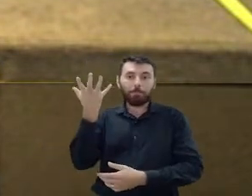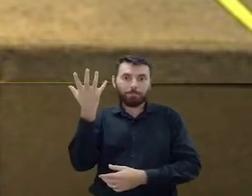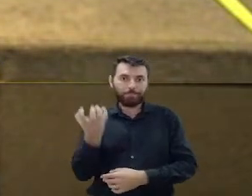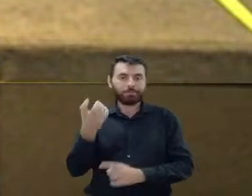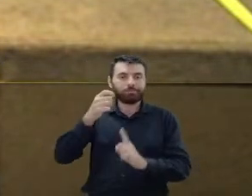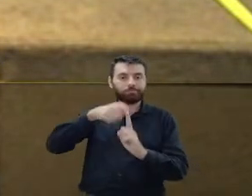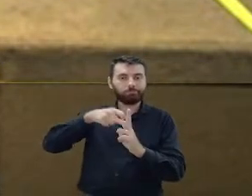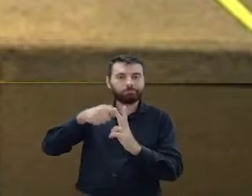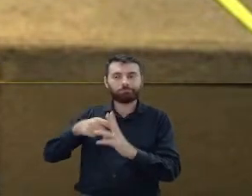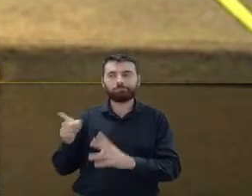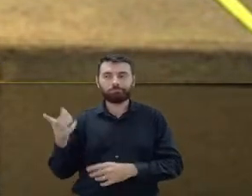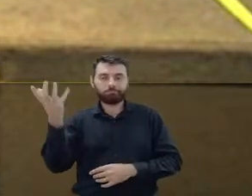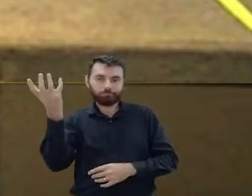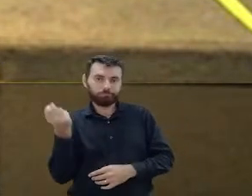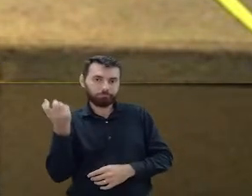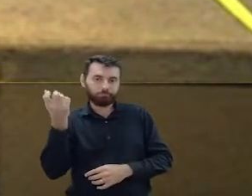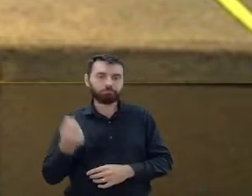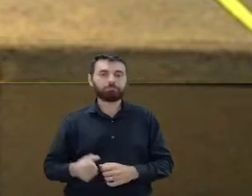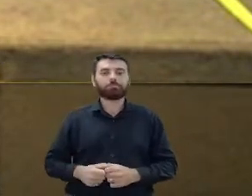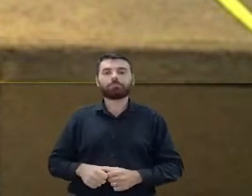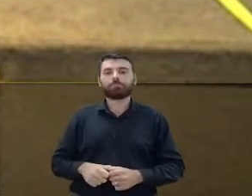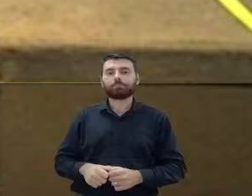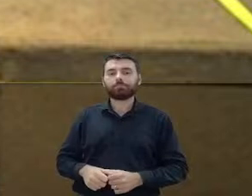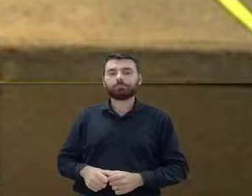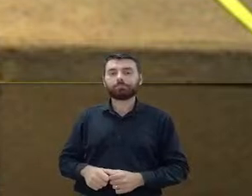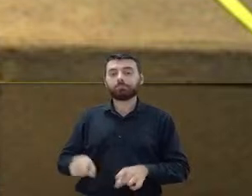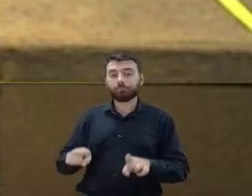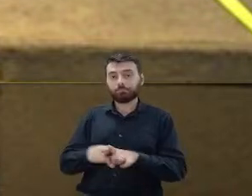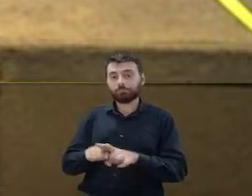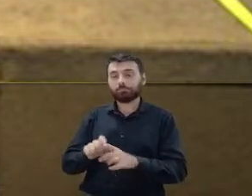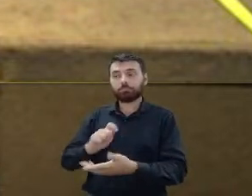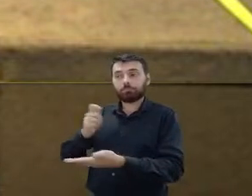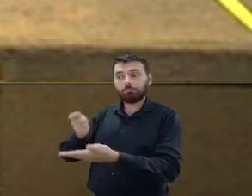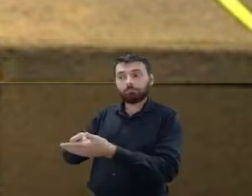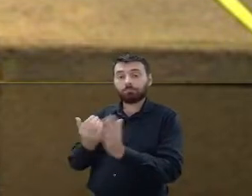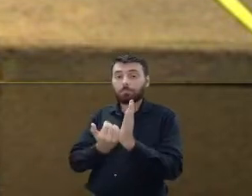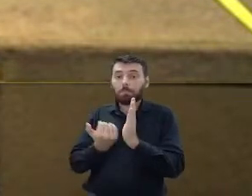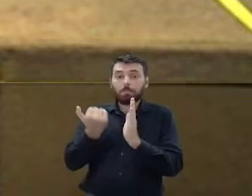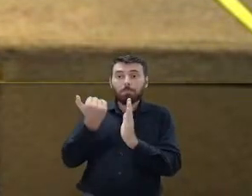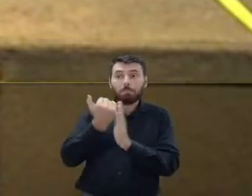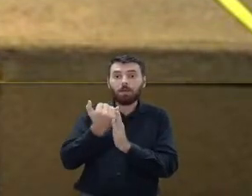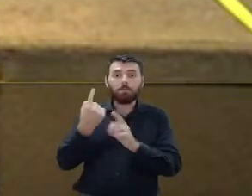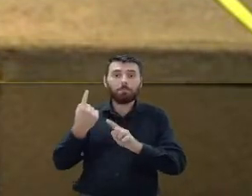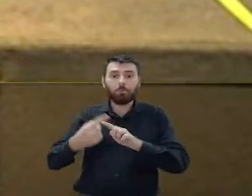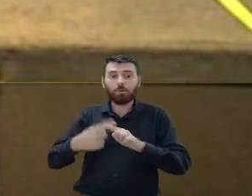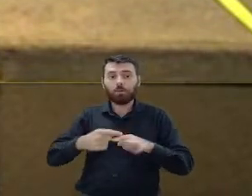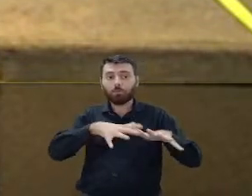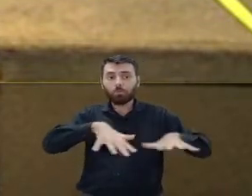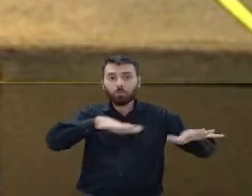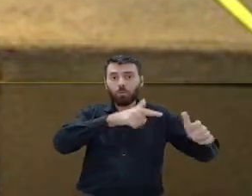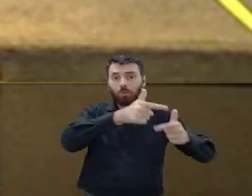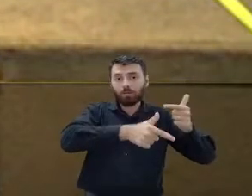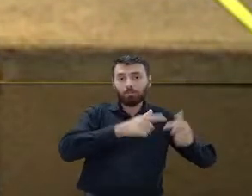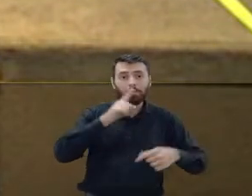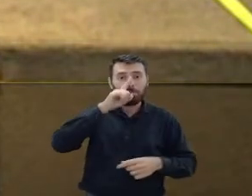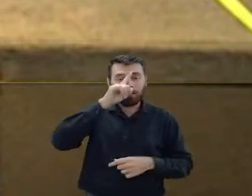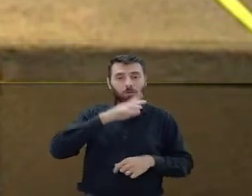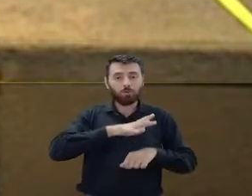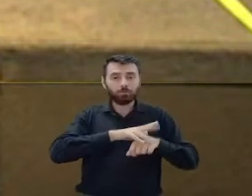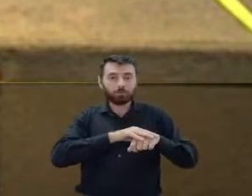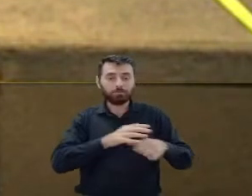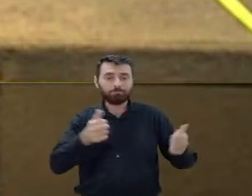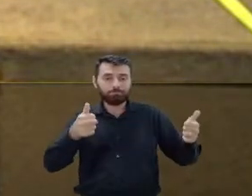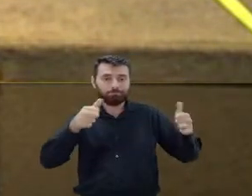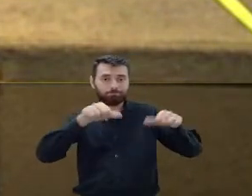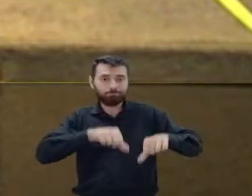de trabalho, o pagamento adicional de salubridade, a condenação da reclamante em saldo de, possível saldo de